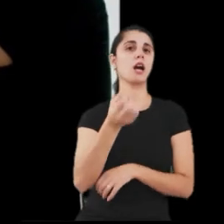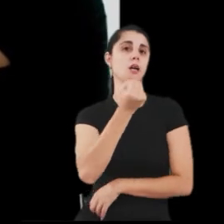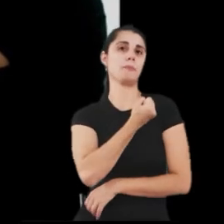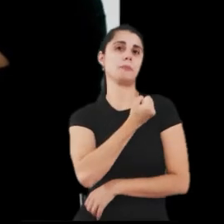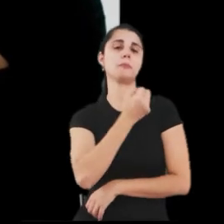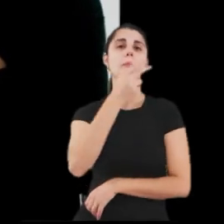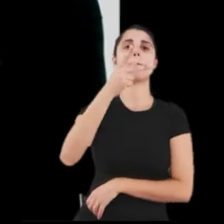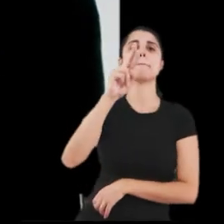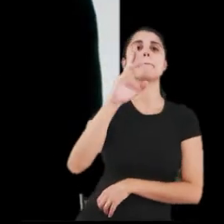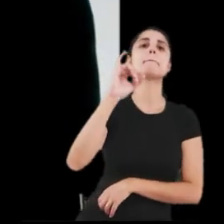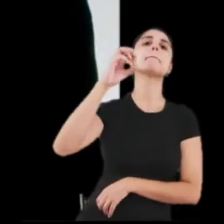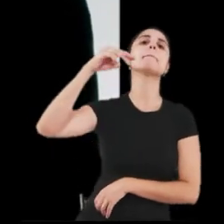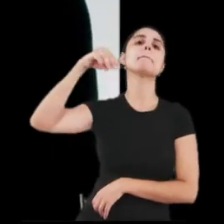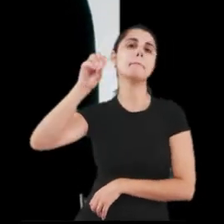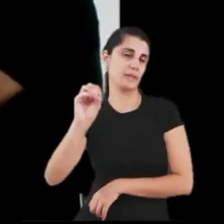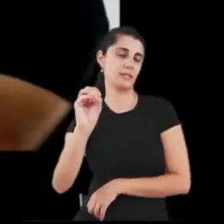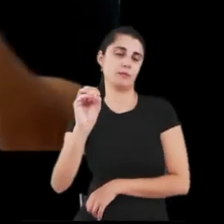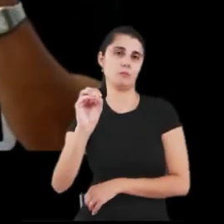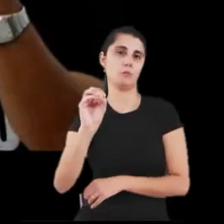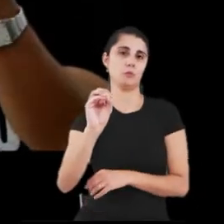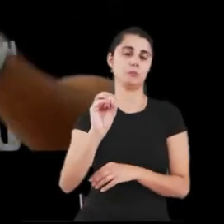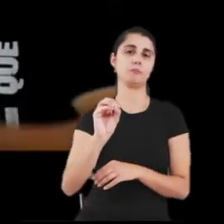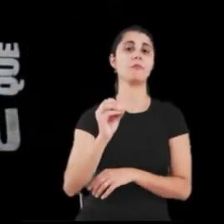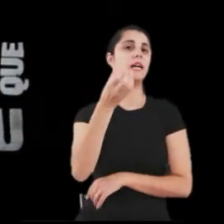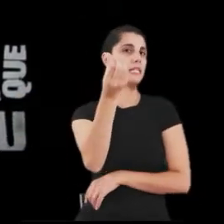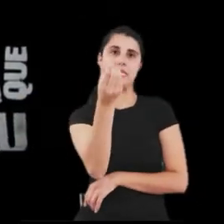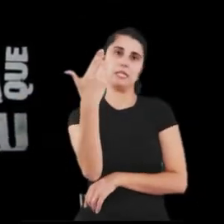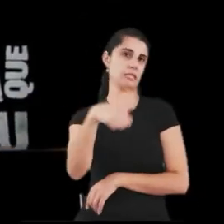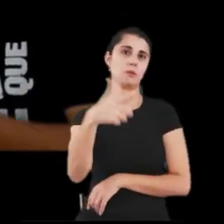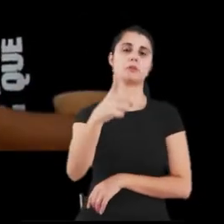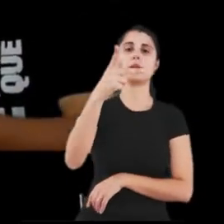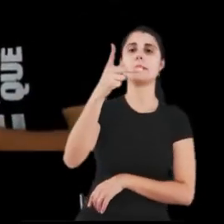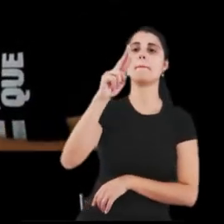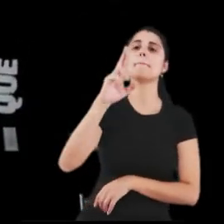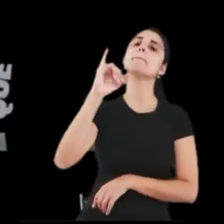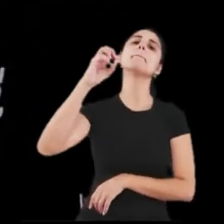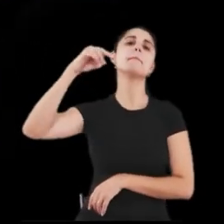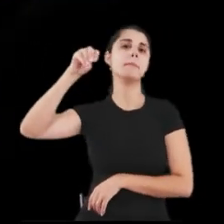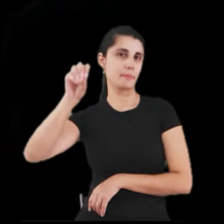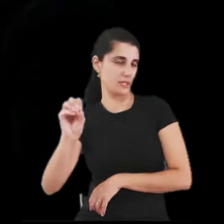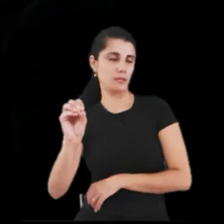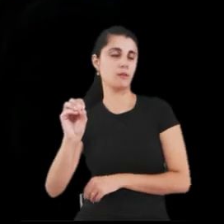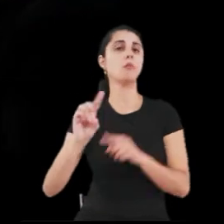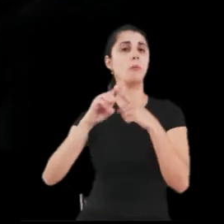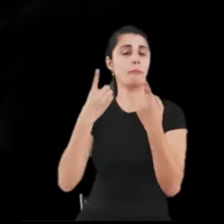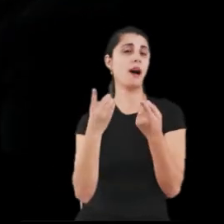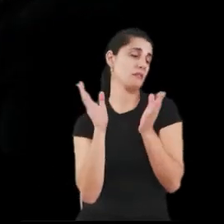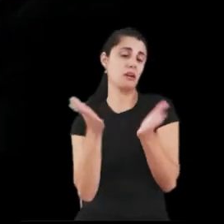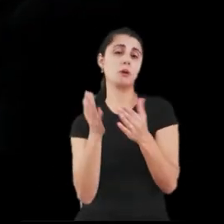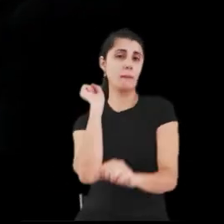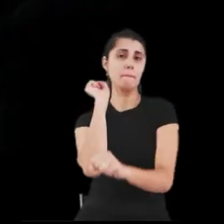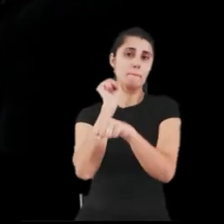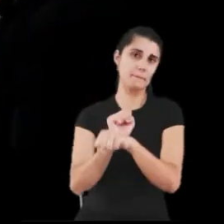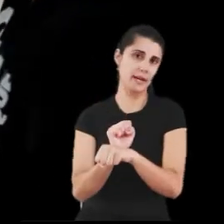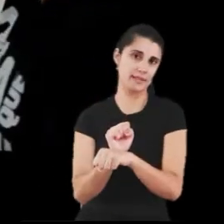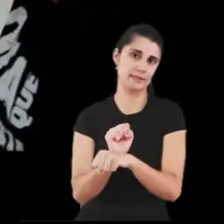6 não é primo. Mas perceba que eles só têm em comum o 1 como divisor. Vimos anteriormente. Agora é só